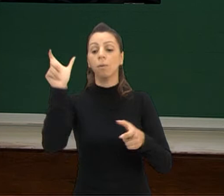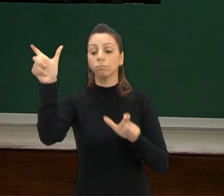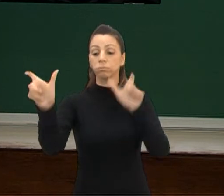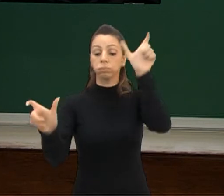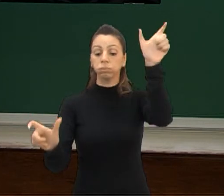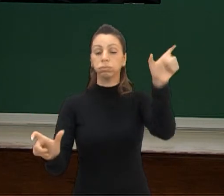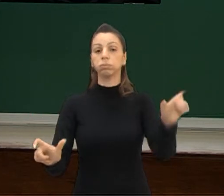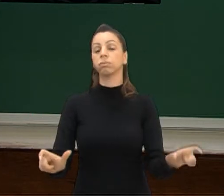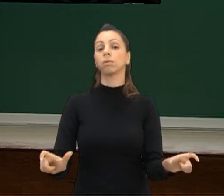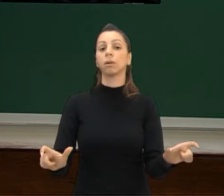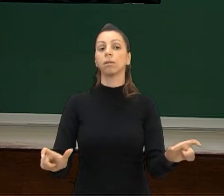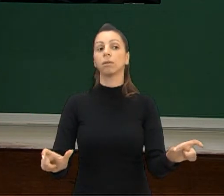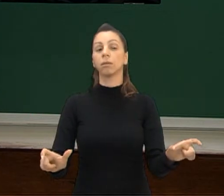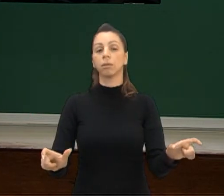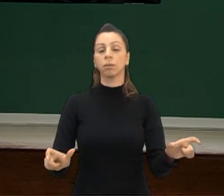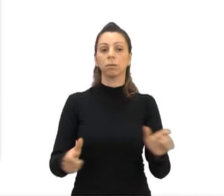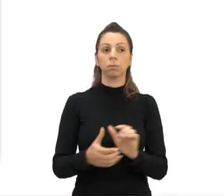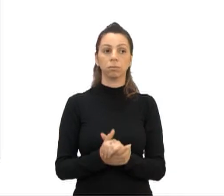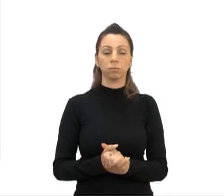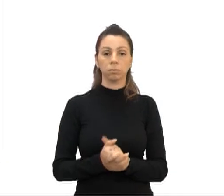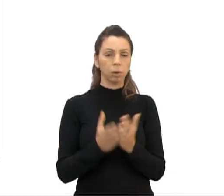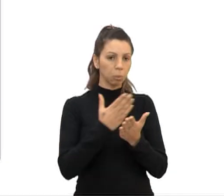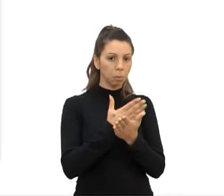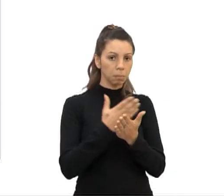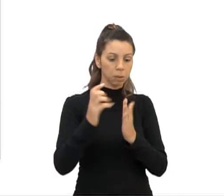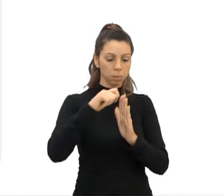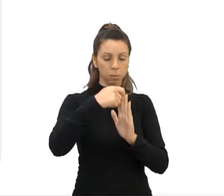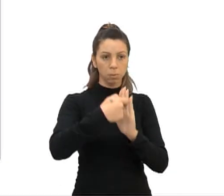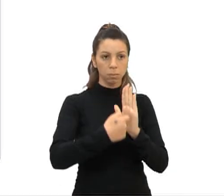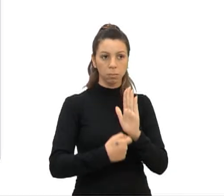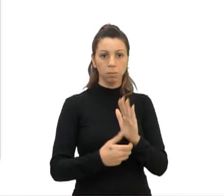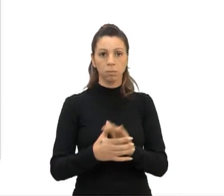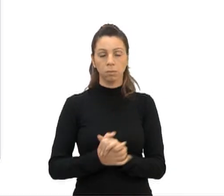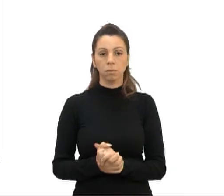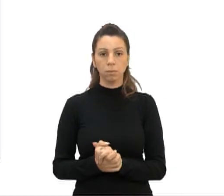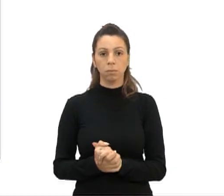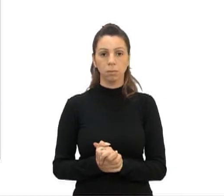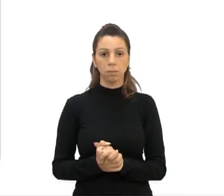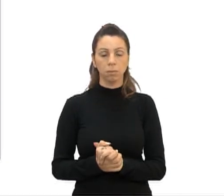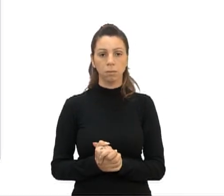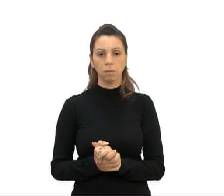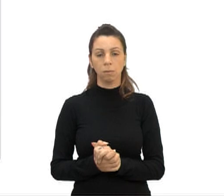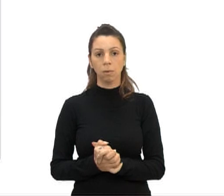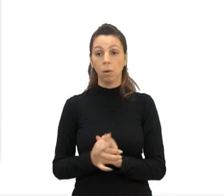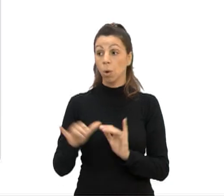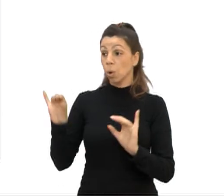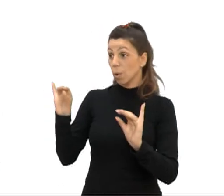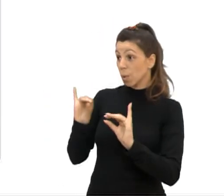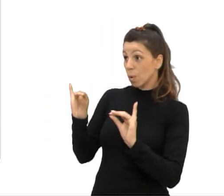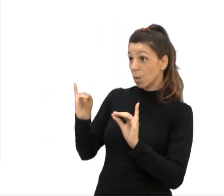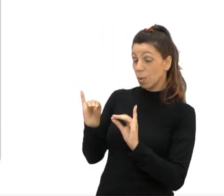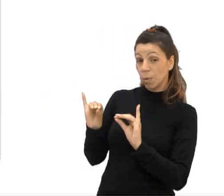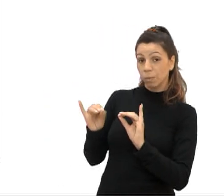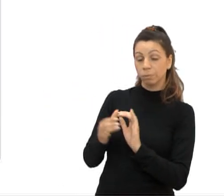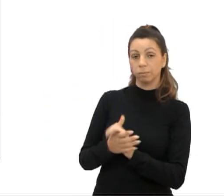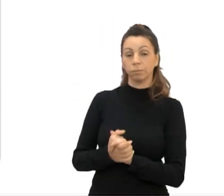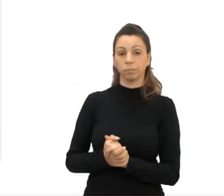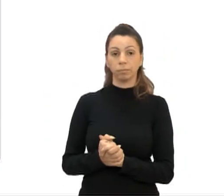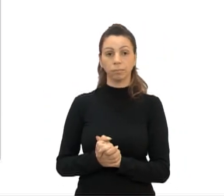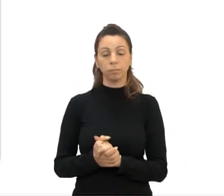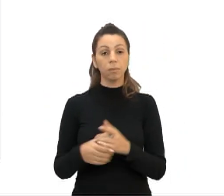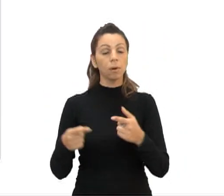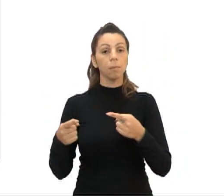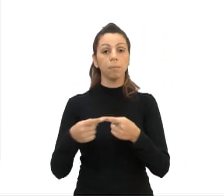no início do texto, né? Lá no início do texto, olha só. Hola, que tal estás? Primeiro saludo,